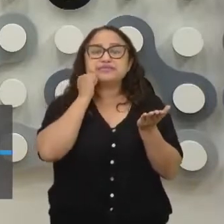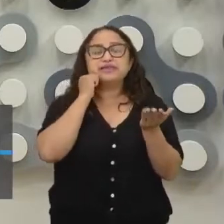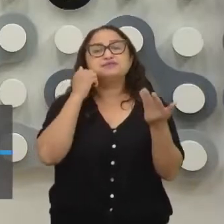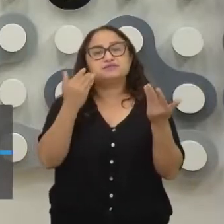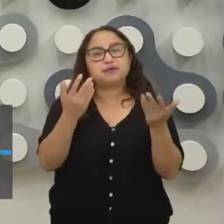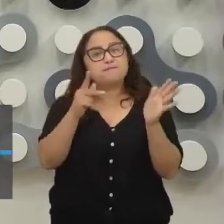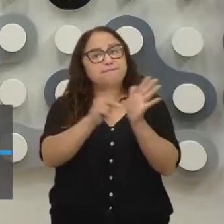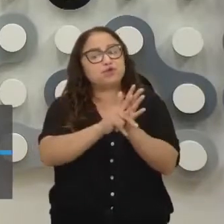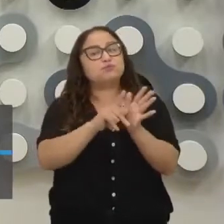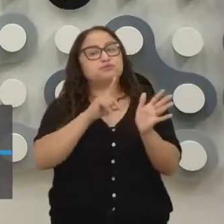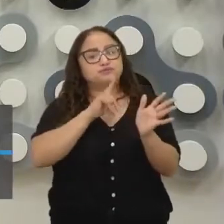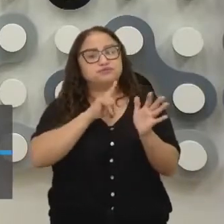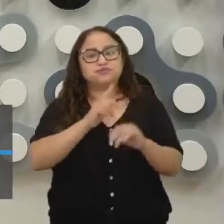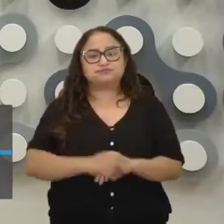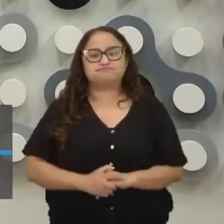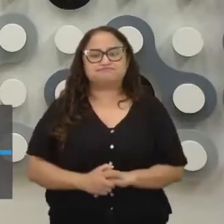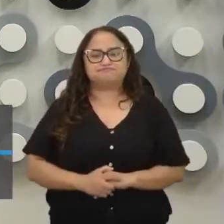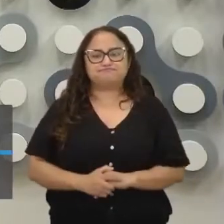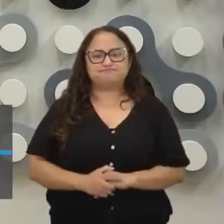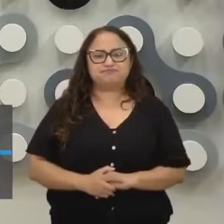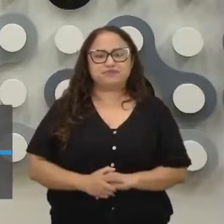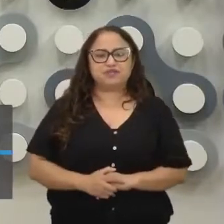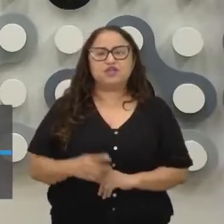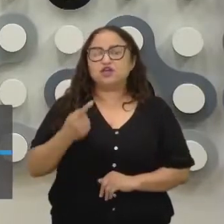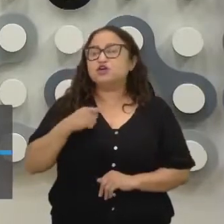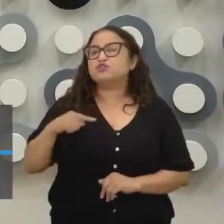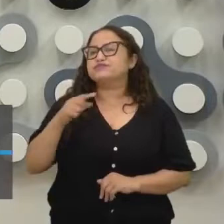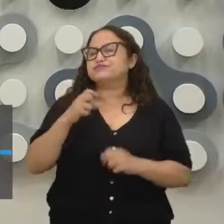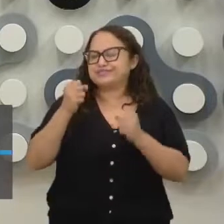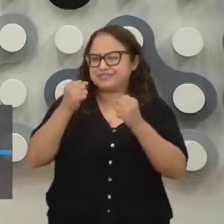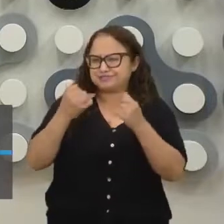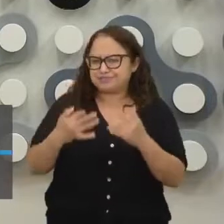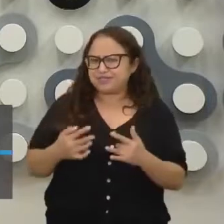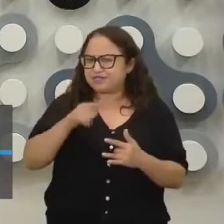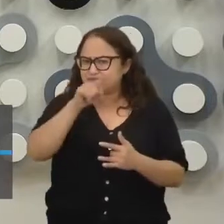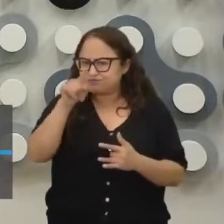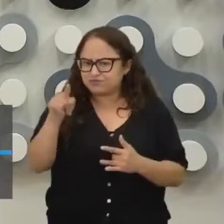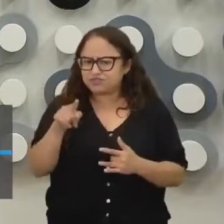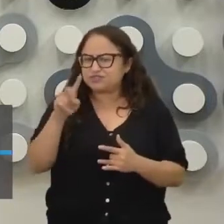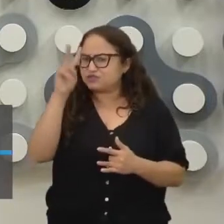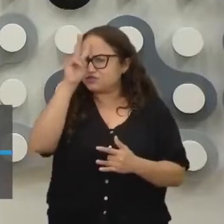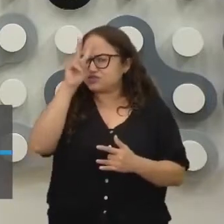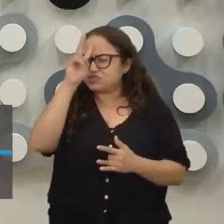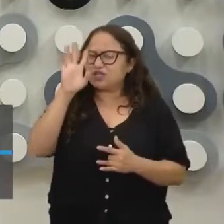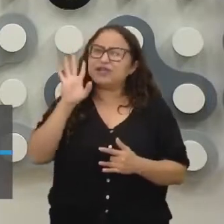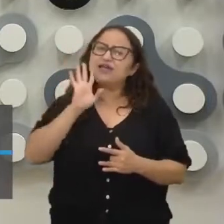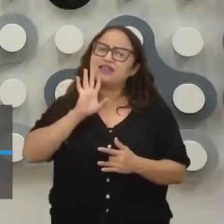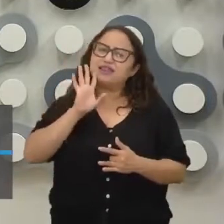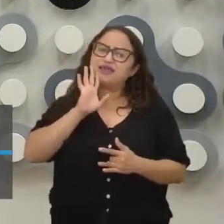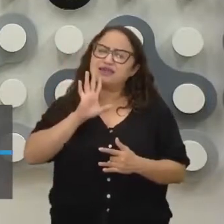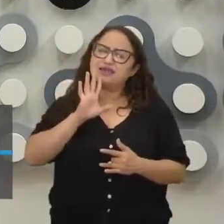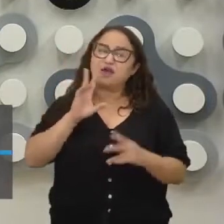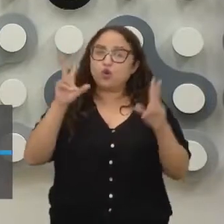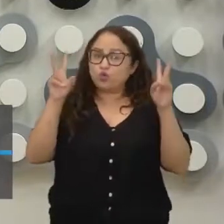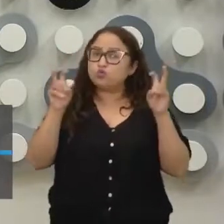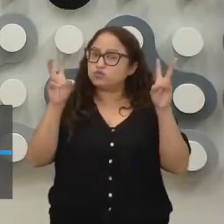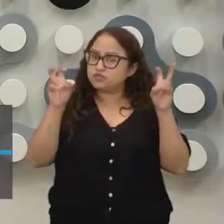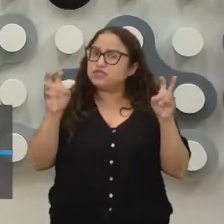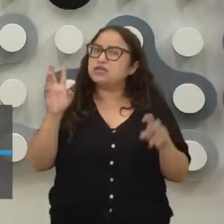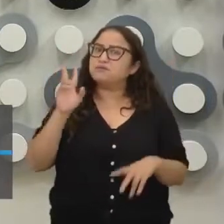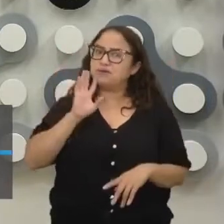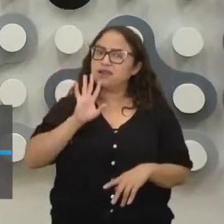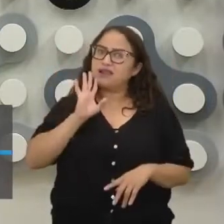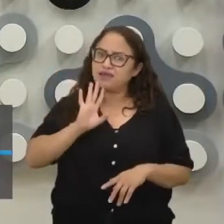também. Sim. Né? Então a gente vem aqui falando para eles buscarem, muito bacana o assunto a ser tratado,